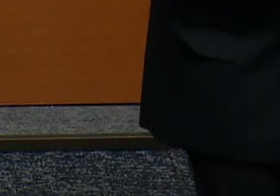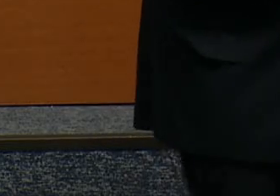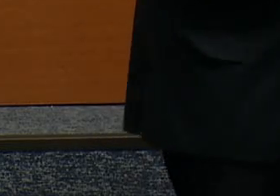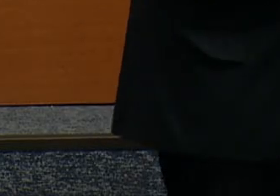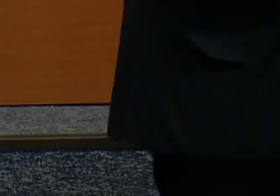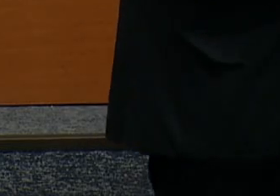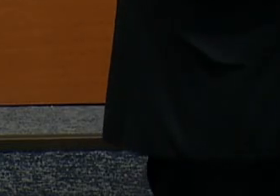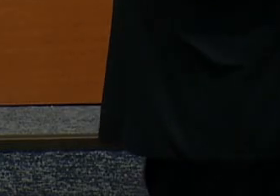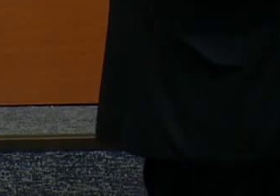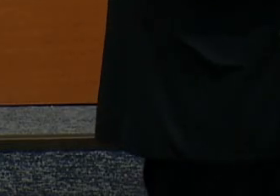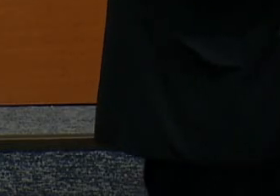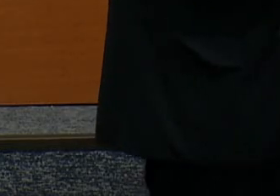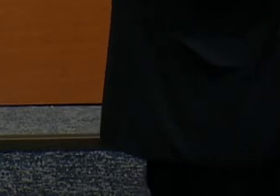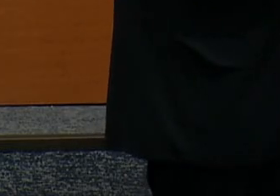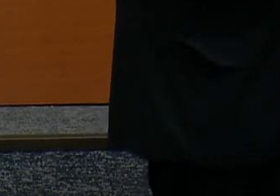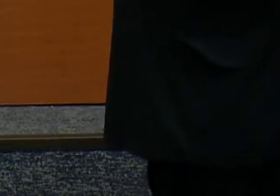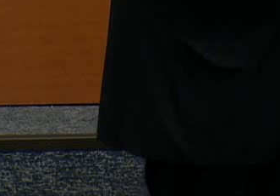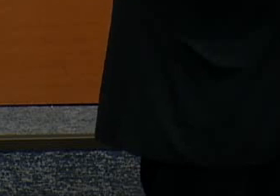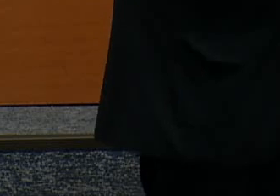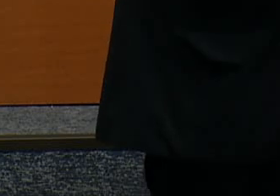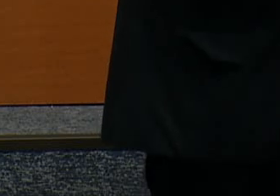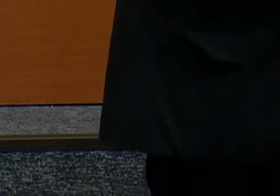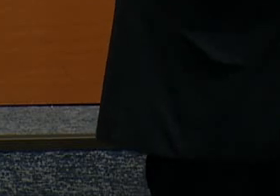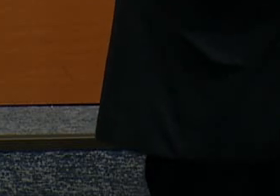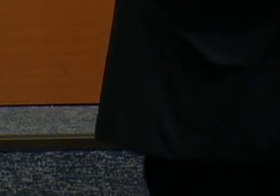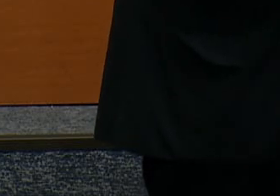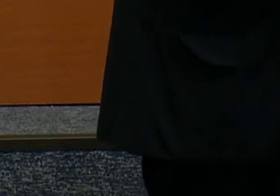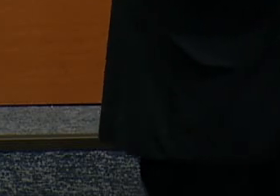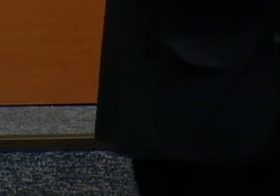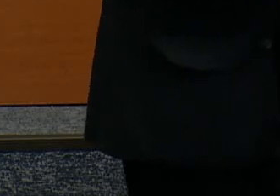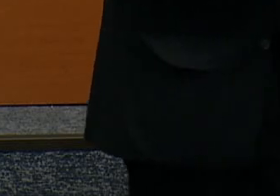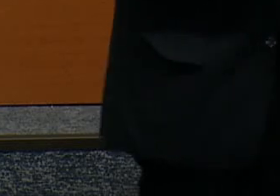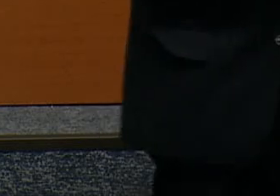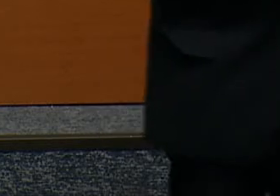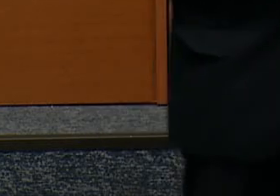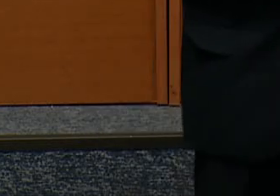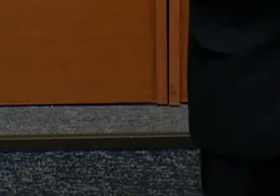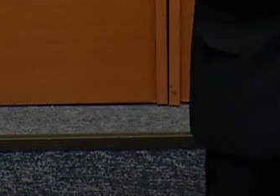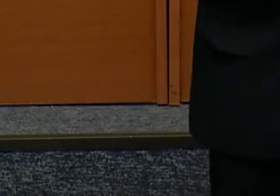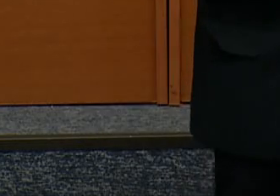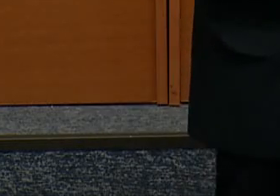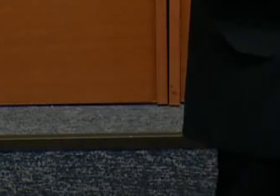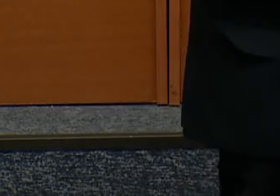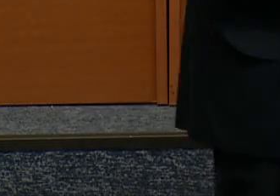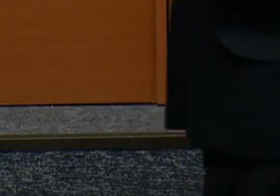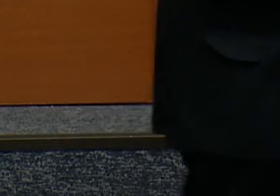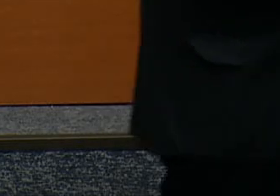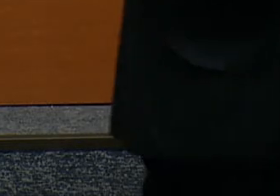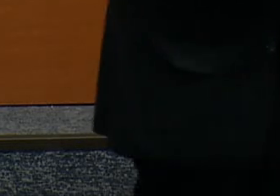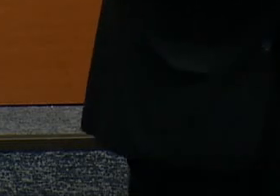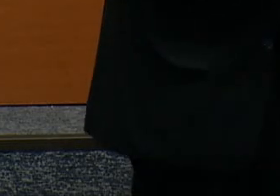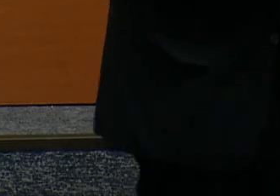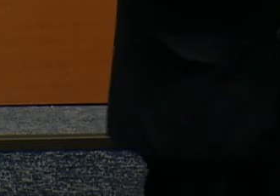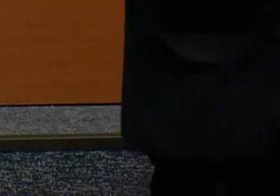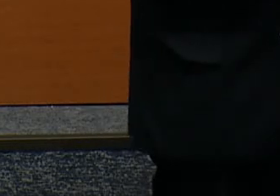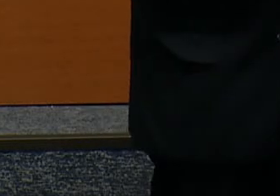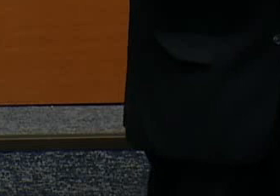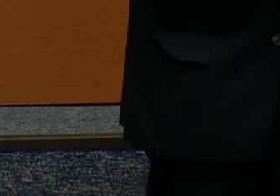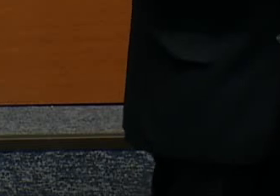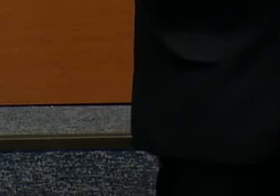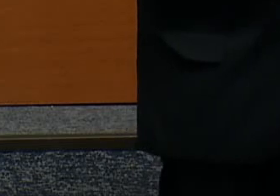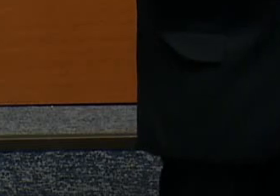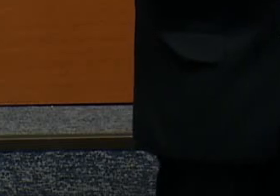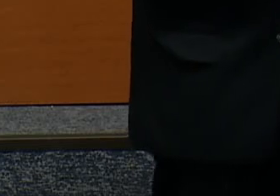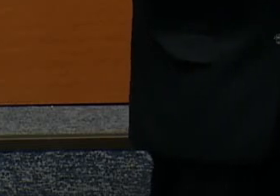vereador, único e exclusivamente, é da sua competência. É você que chegou a esse ponto, devido a